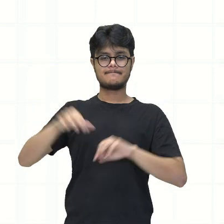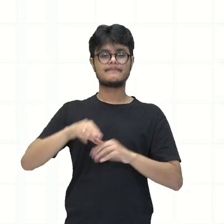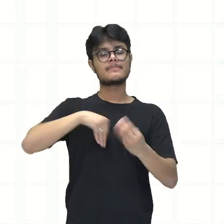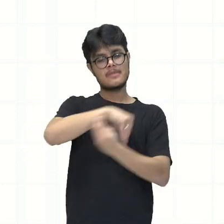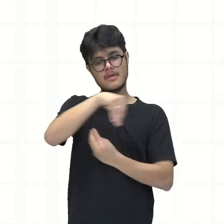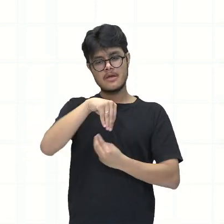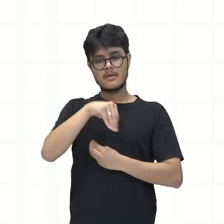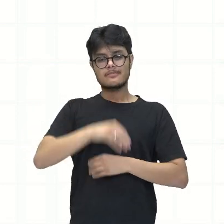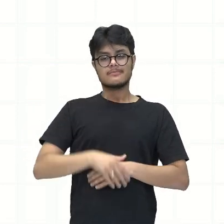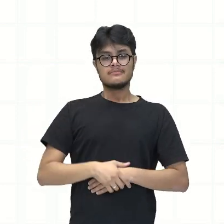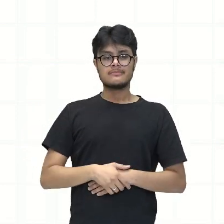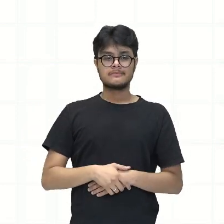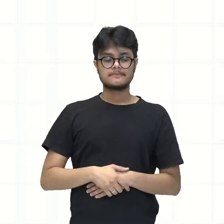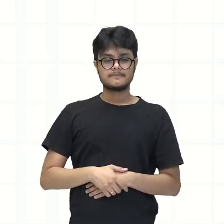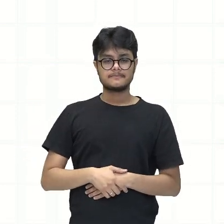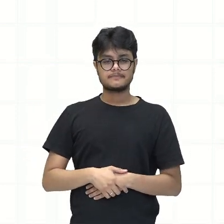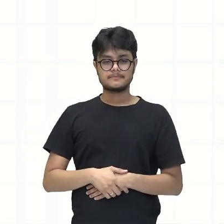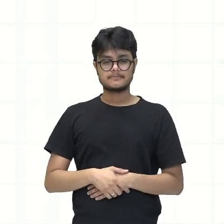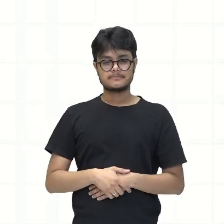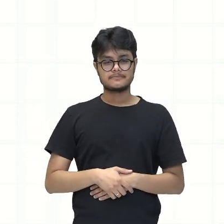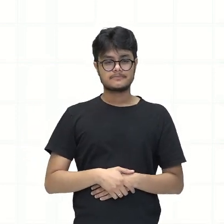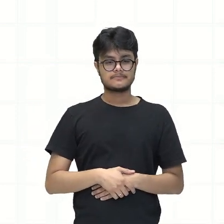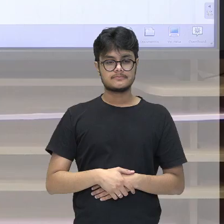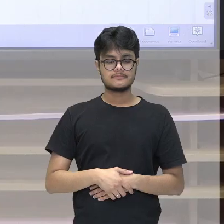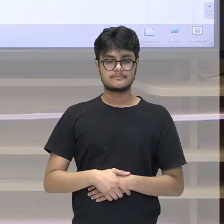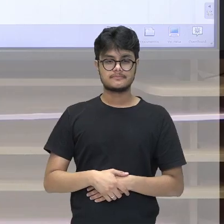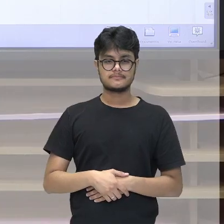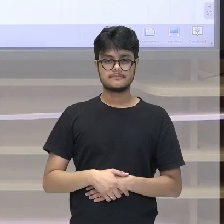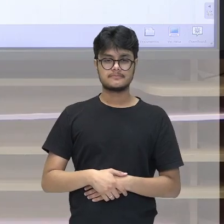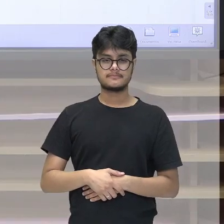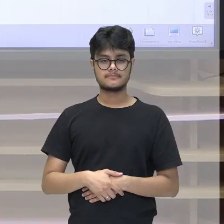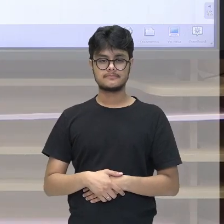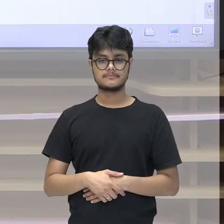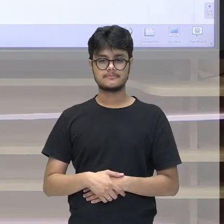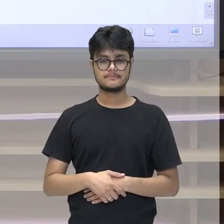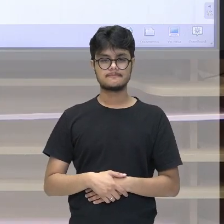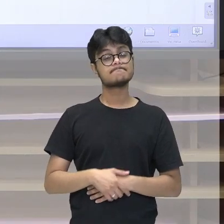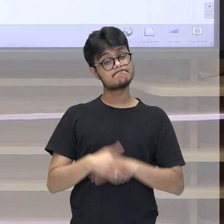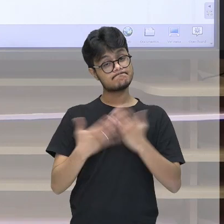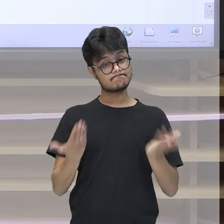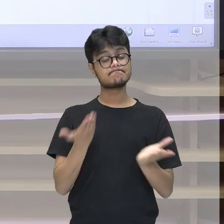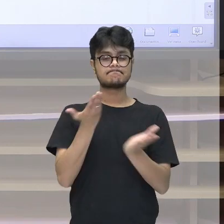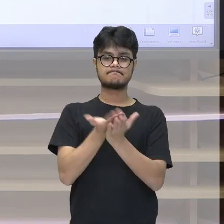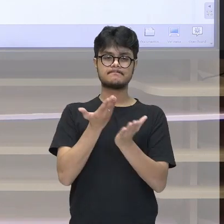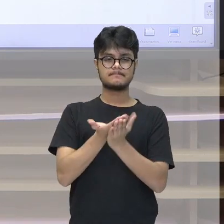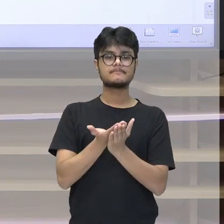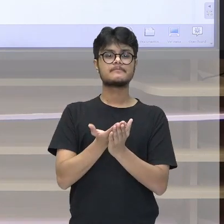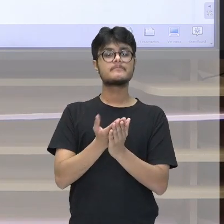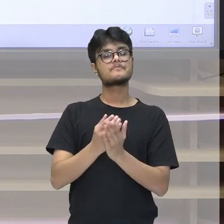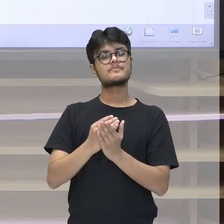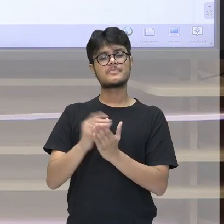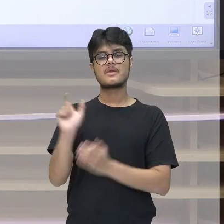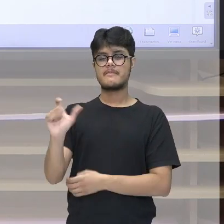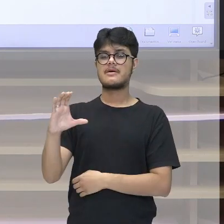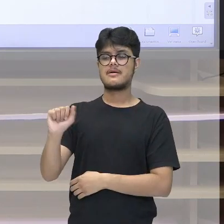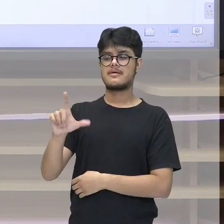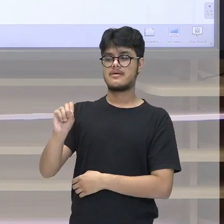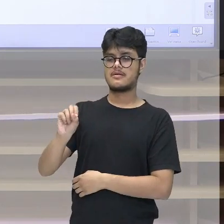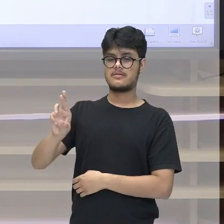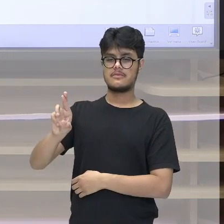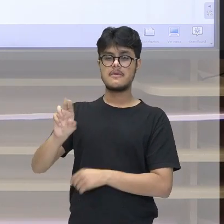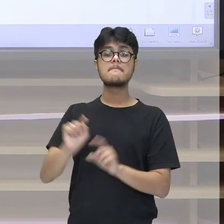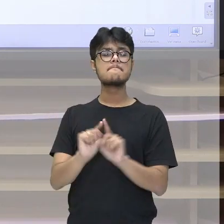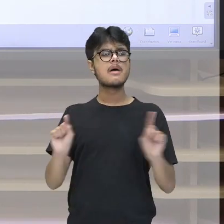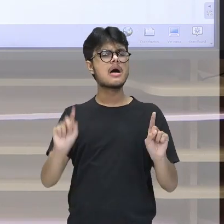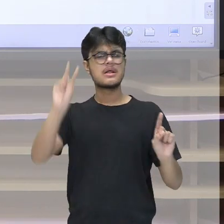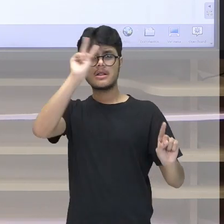da água. Certo? Então, nós vimos aí também, revisamos aí um pouquinho de calor, mas é importante a